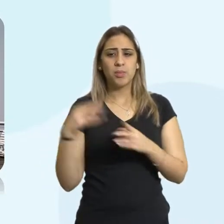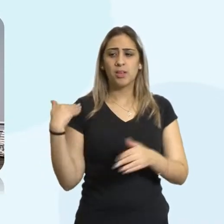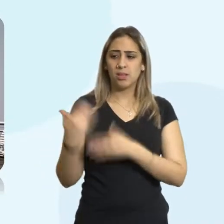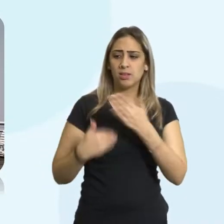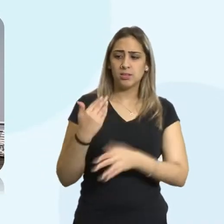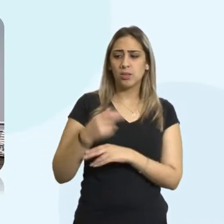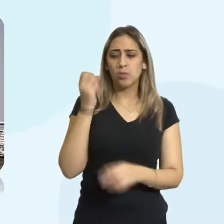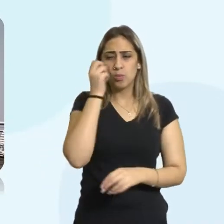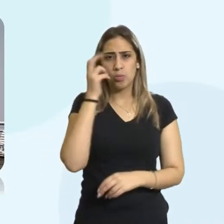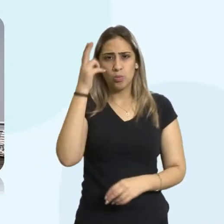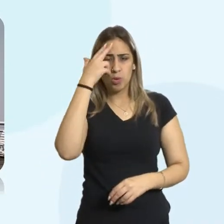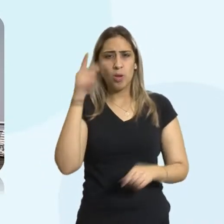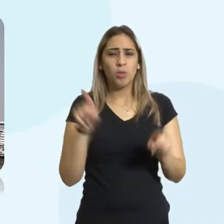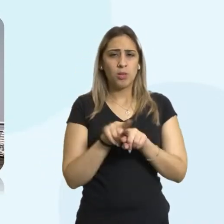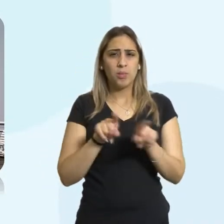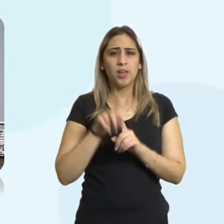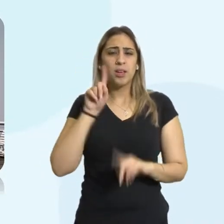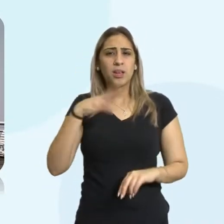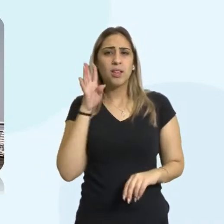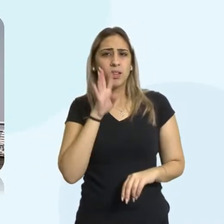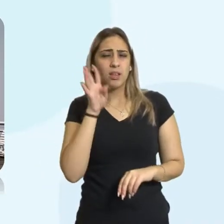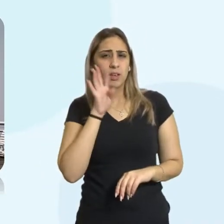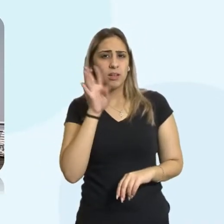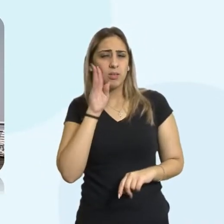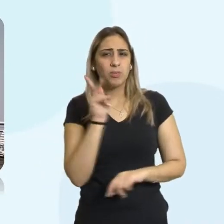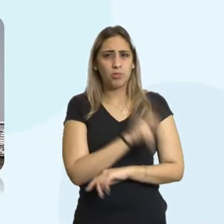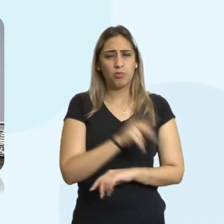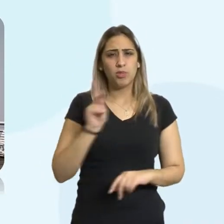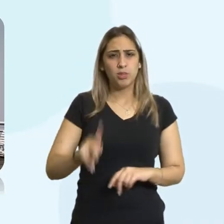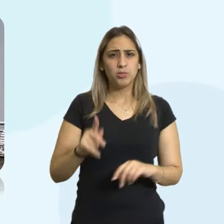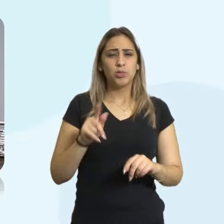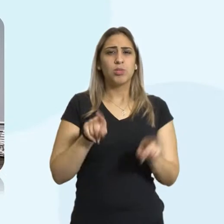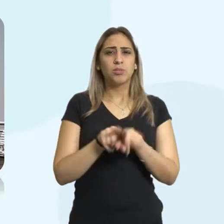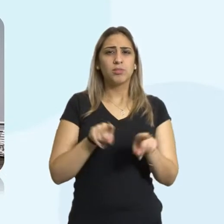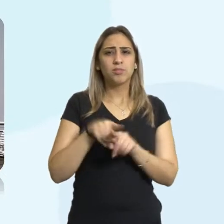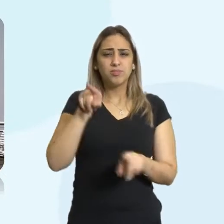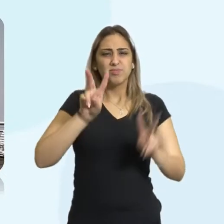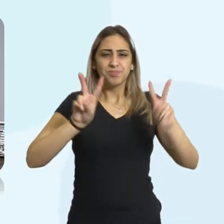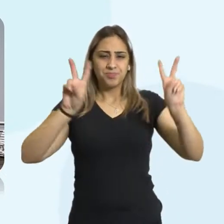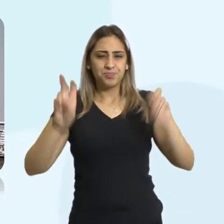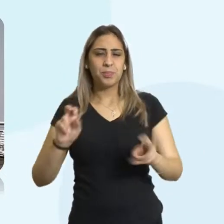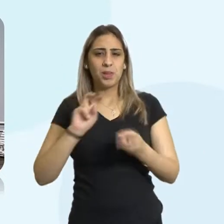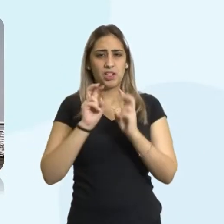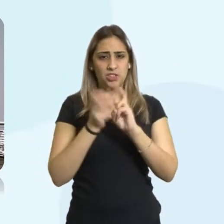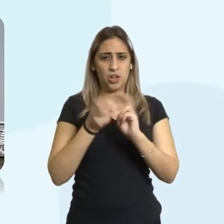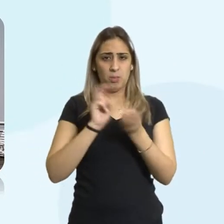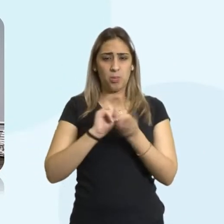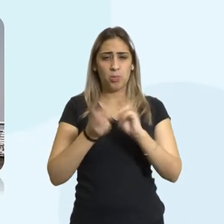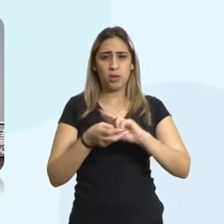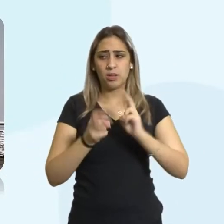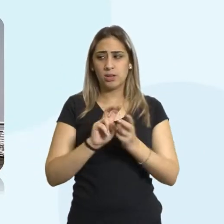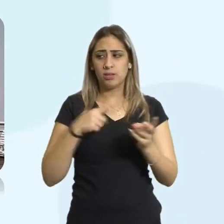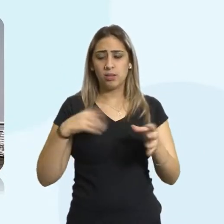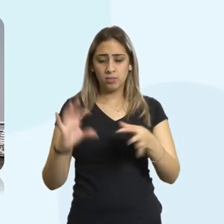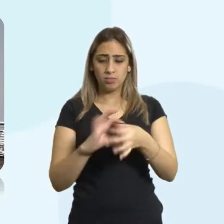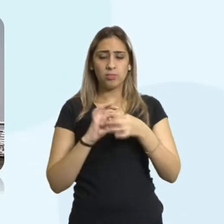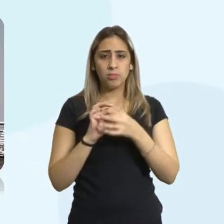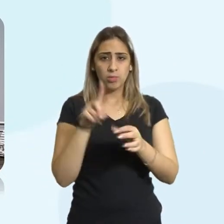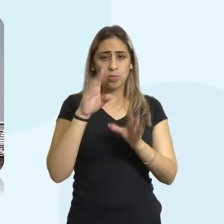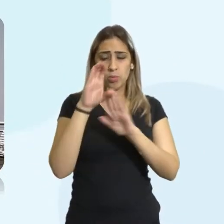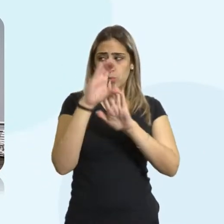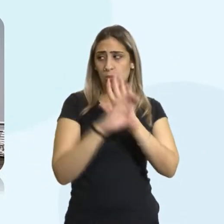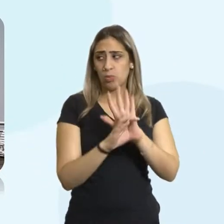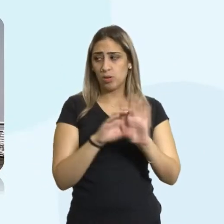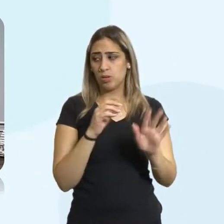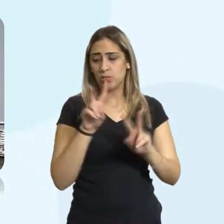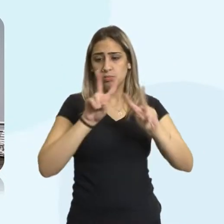cultural né então é legal por exemplo o professor essa esse tema de capoeira ele está englobado aí no meu currículo